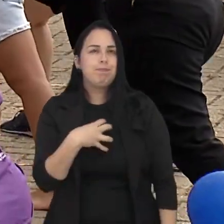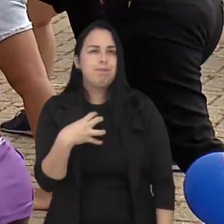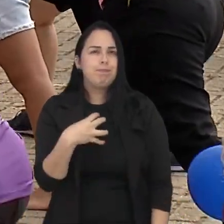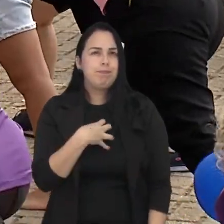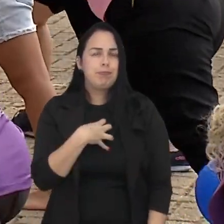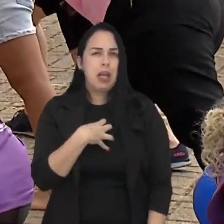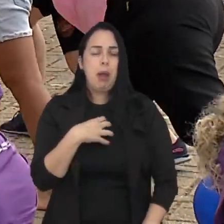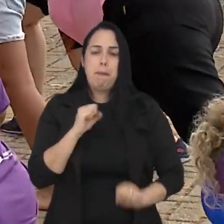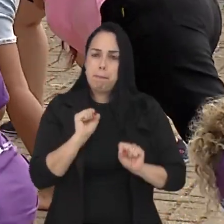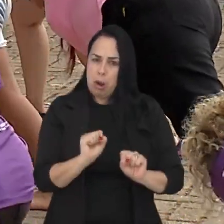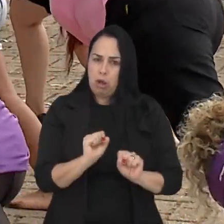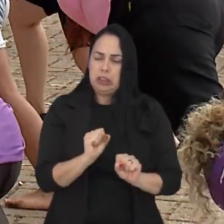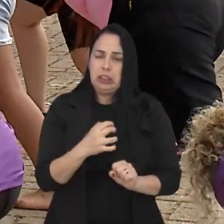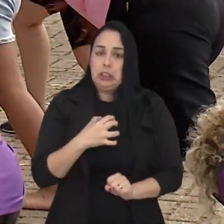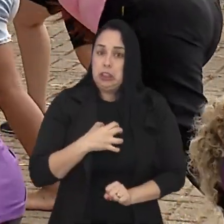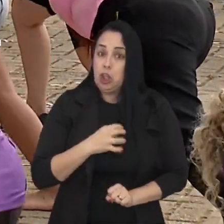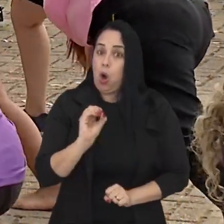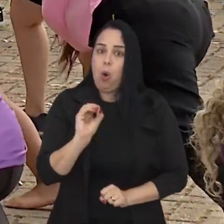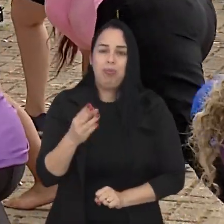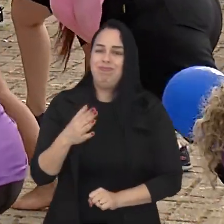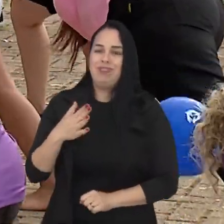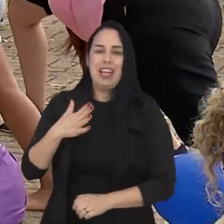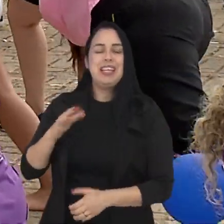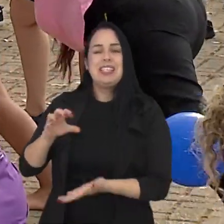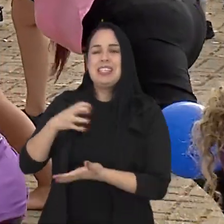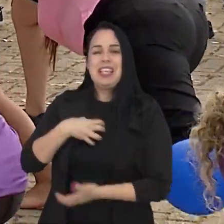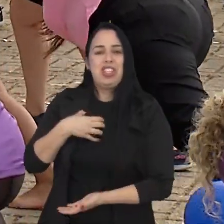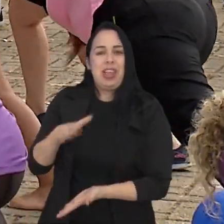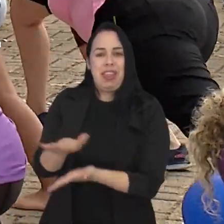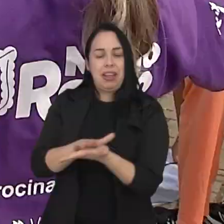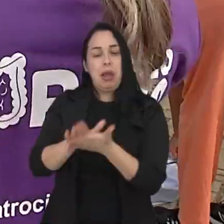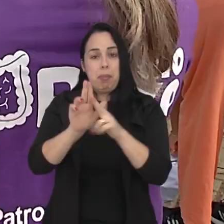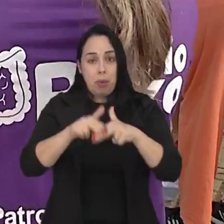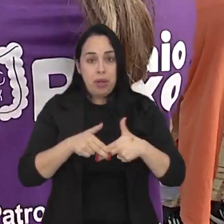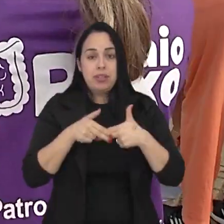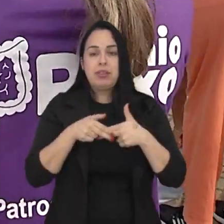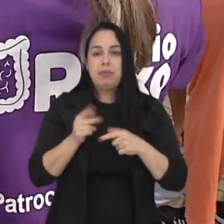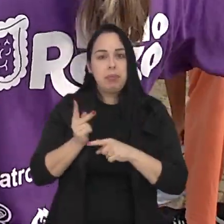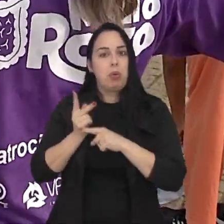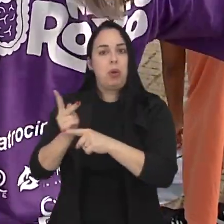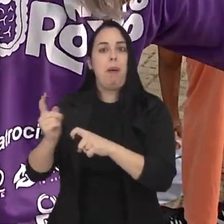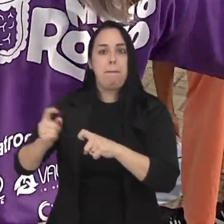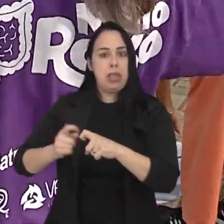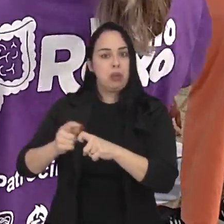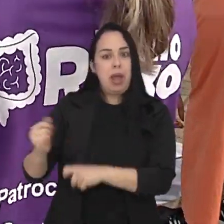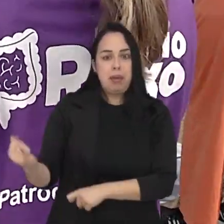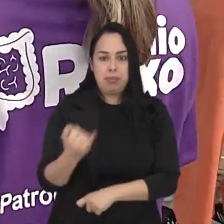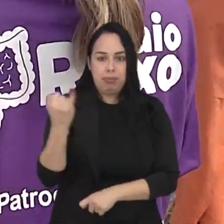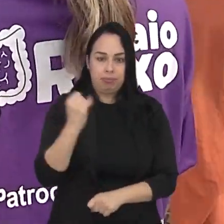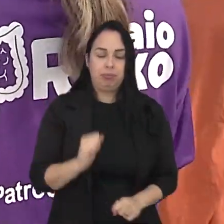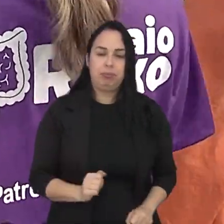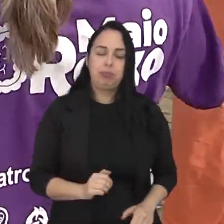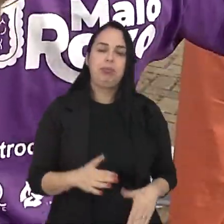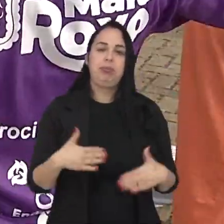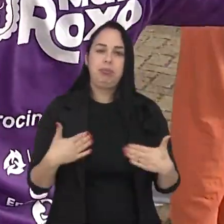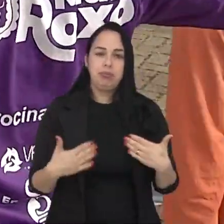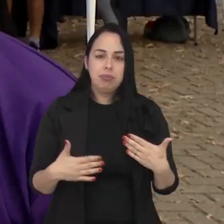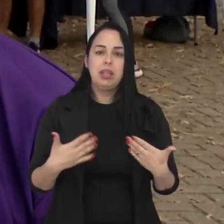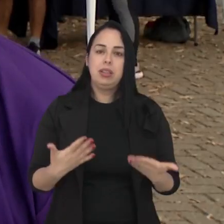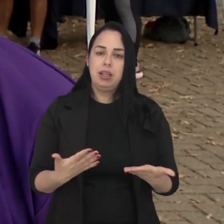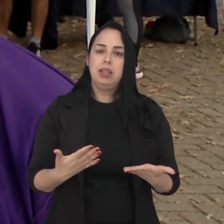manifestação delas pode ter sinais claros ou ser silenciosa portanto é fundamental consultar um